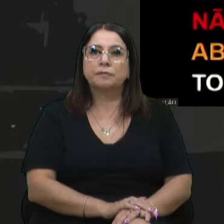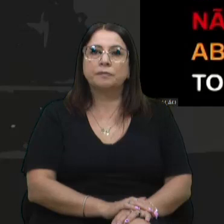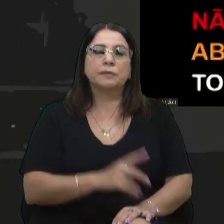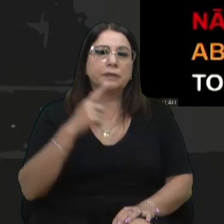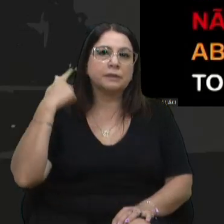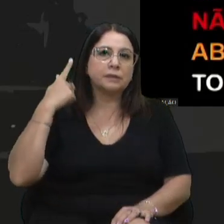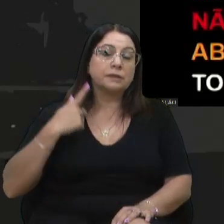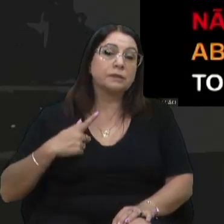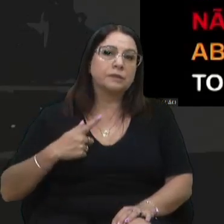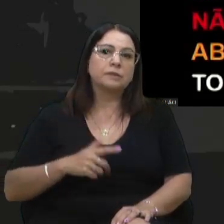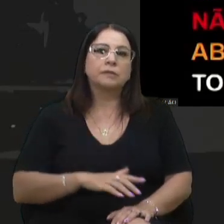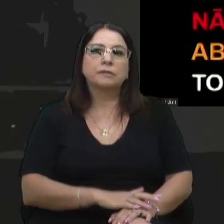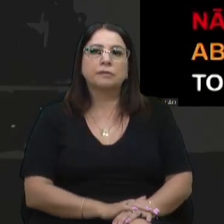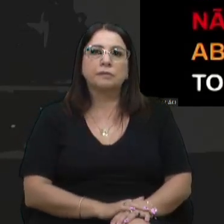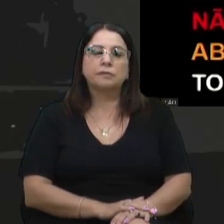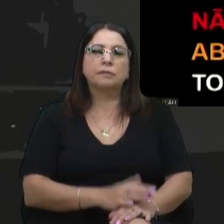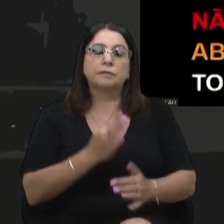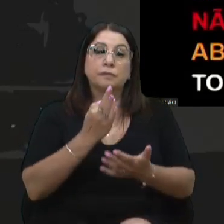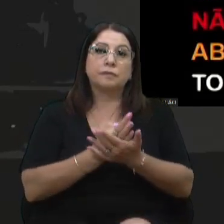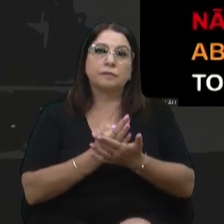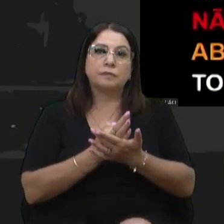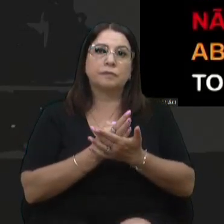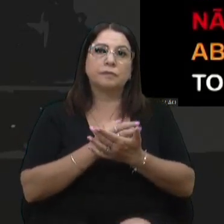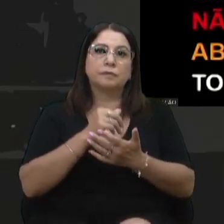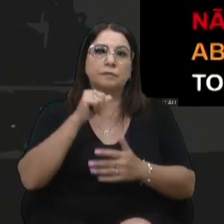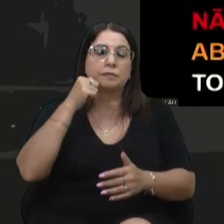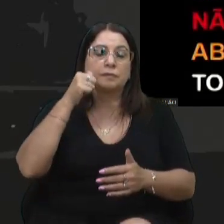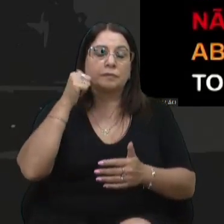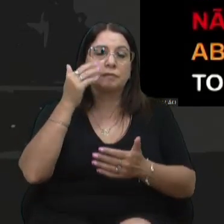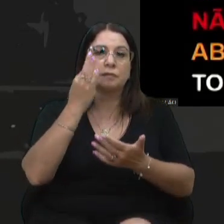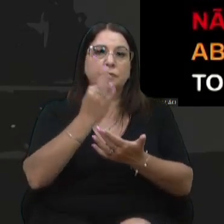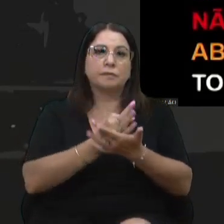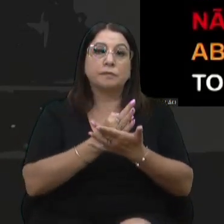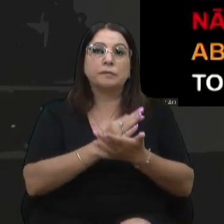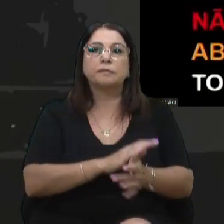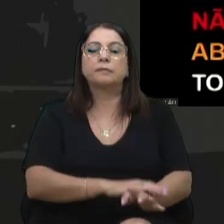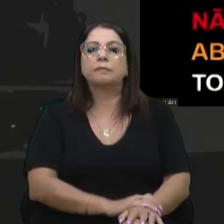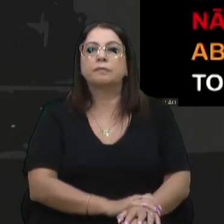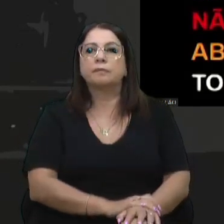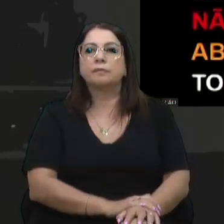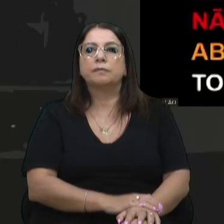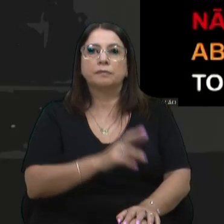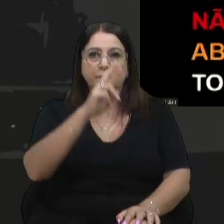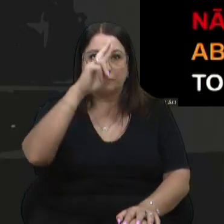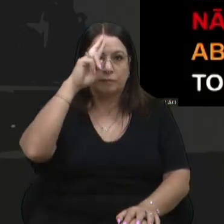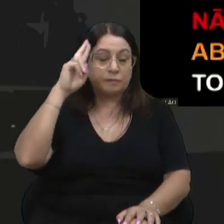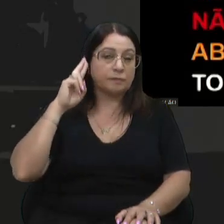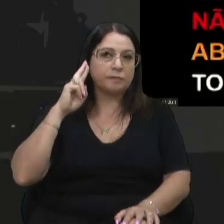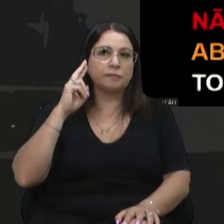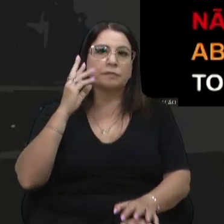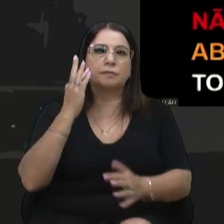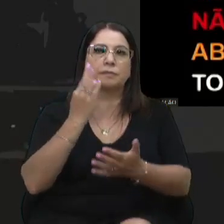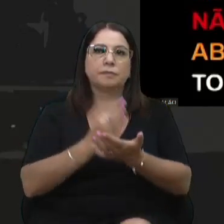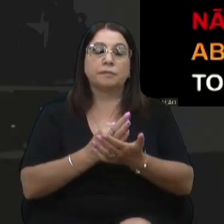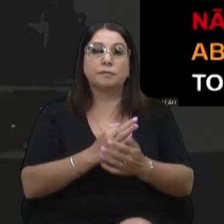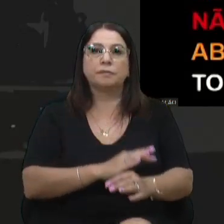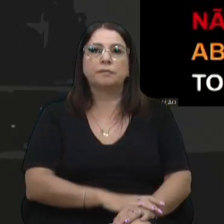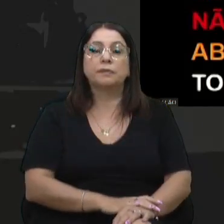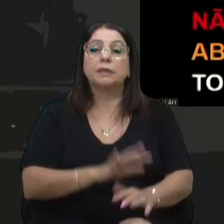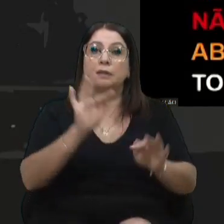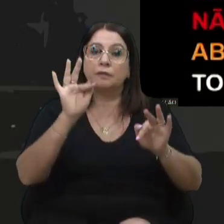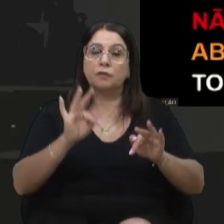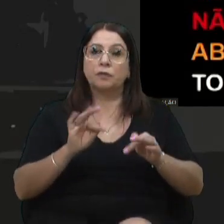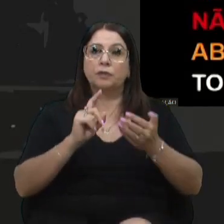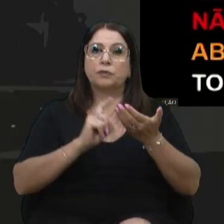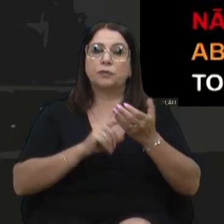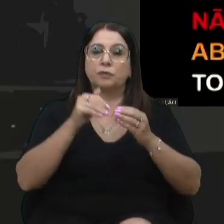Gladys Frisso, ausente. Maurício Marcon, ausente. Rafael Bueno, ausente. Encerrado